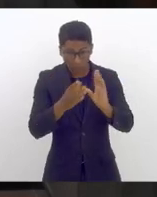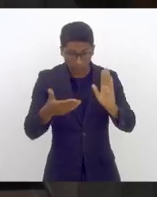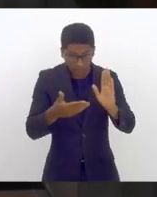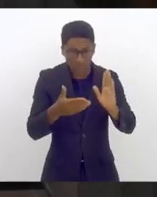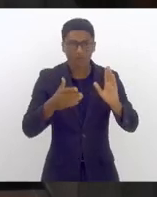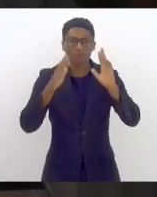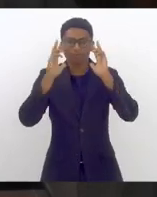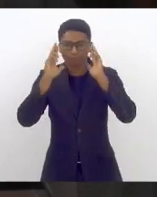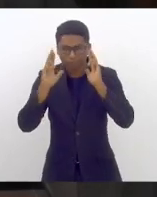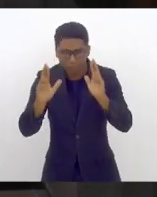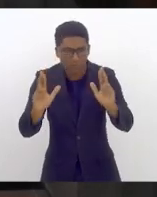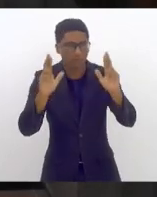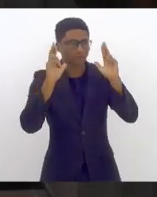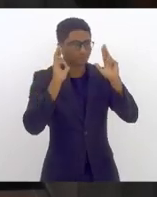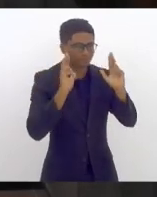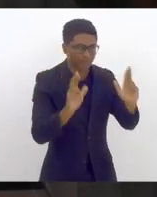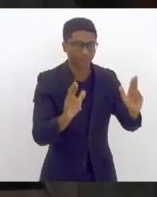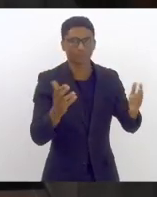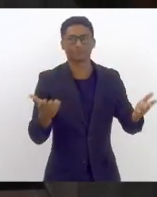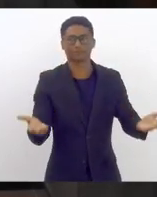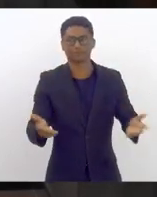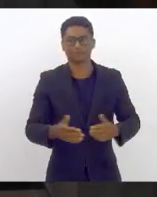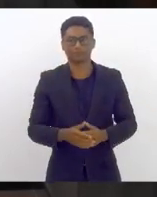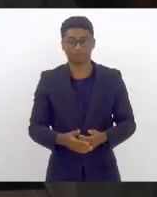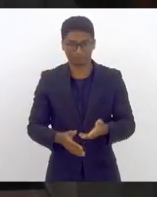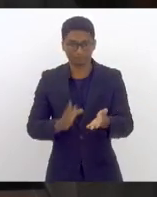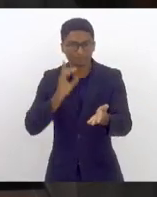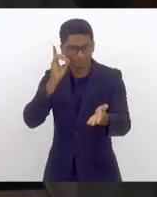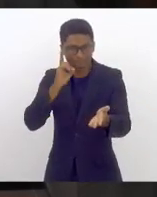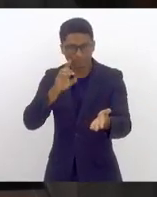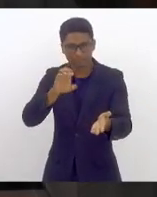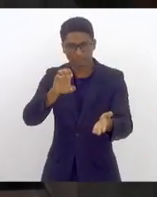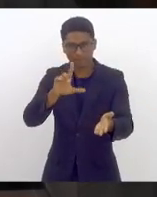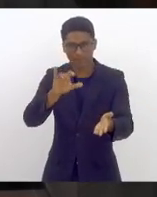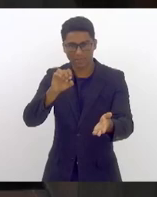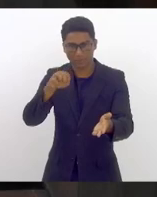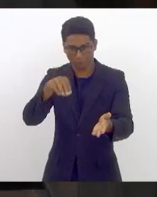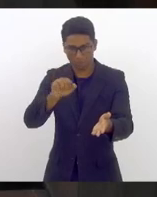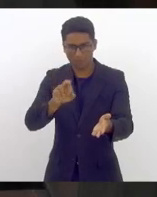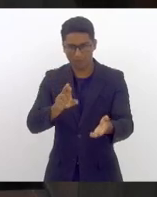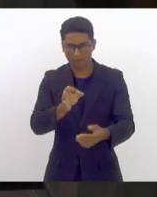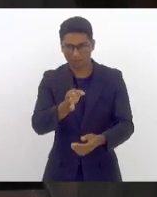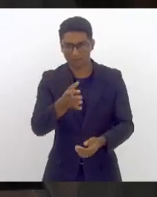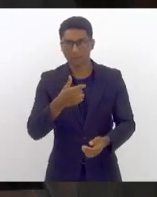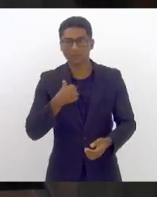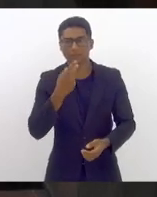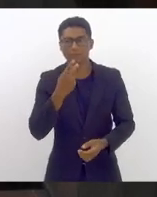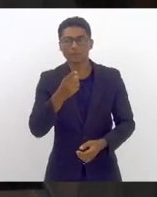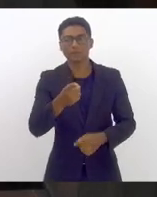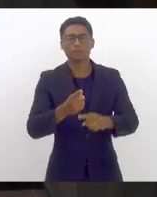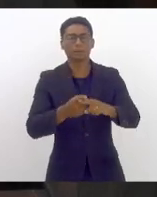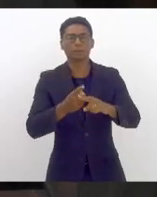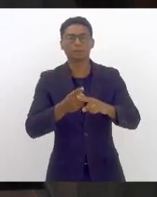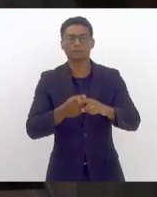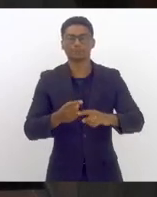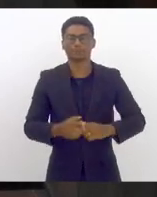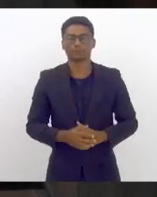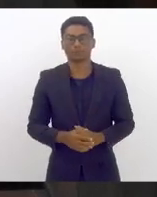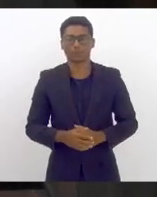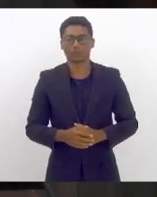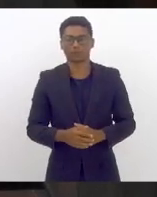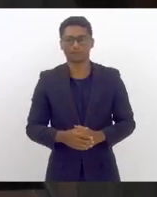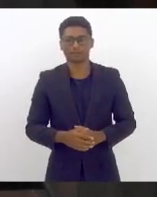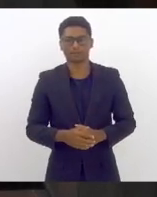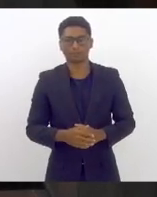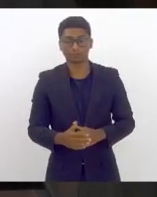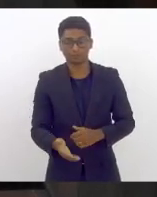e Vossa Excelência também, porque estou lhe citando, porque o senhor é, entre